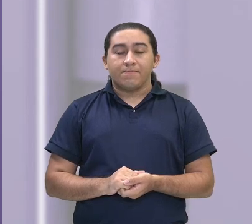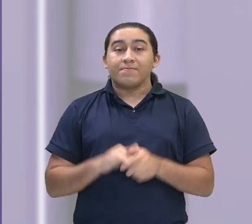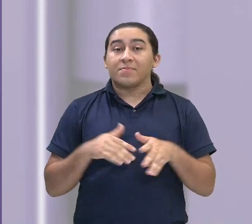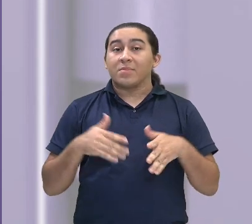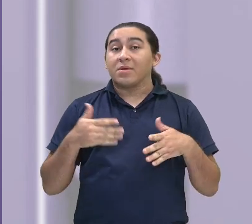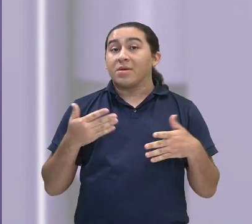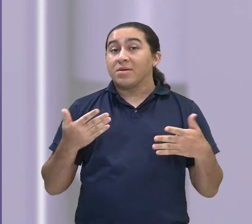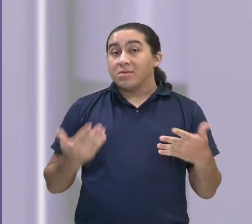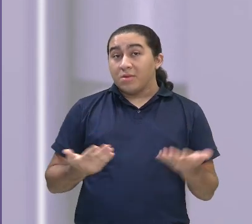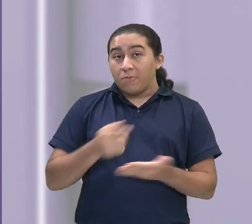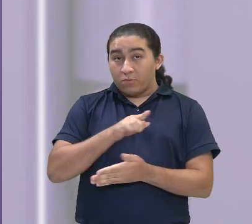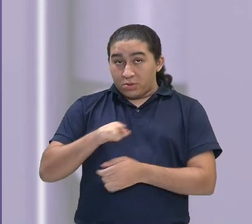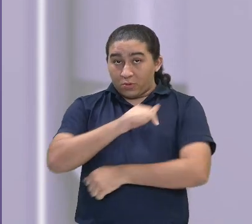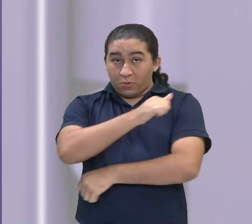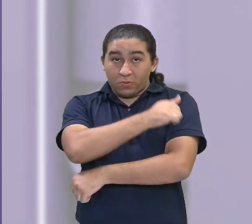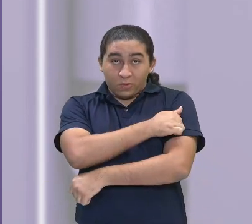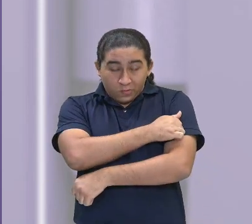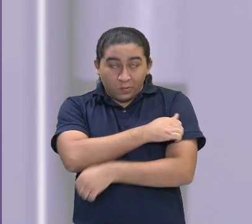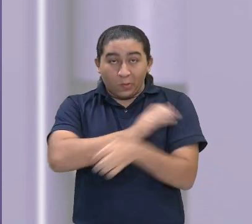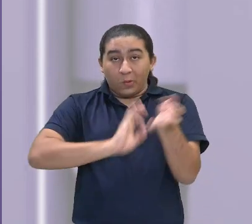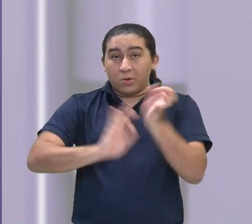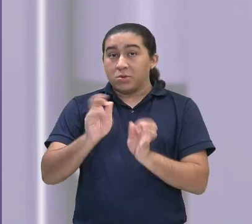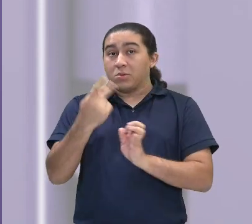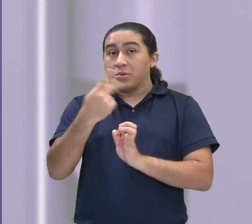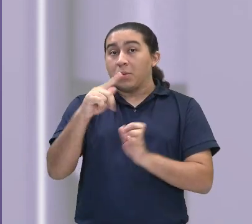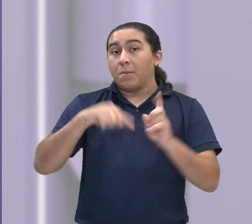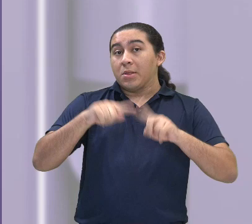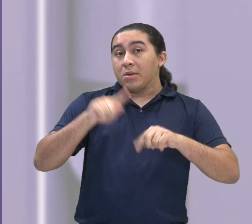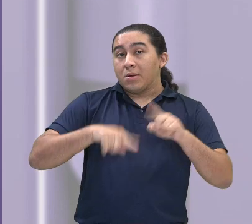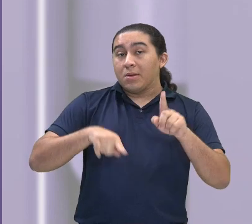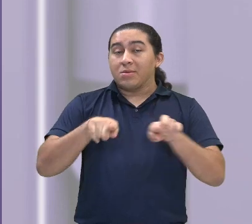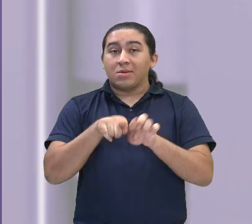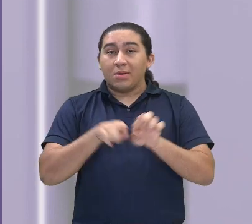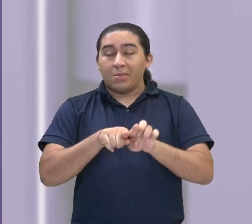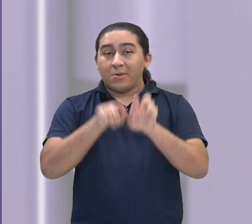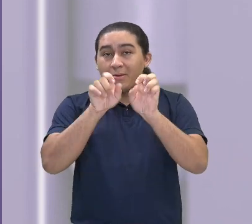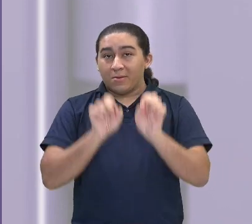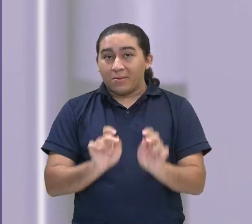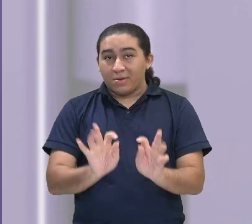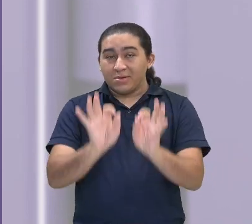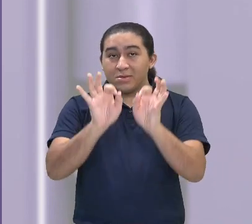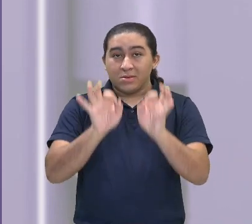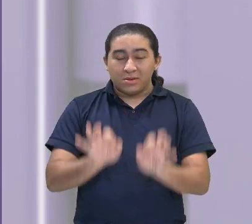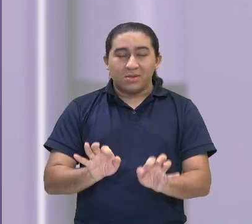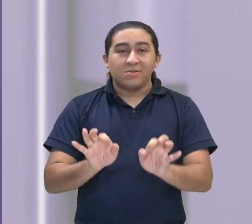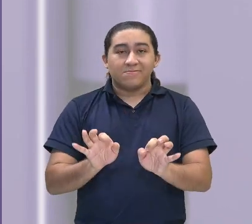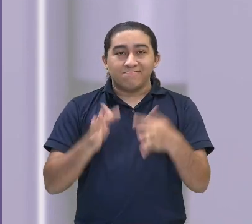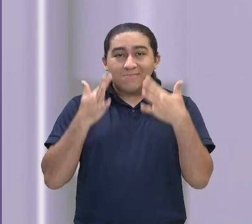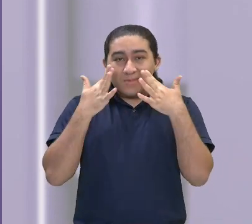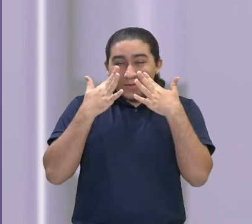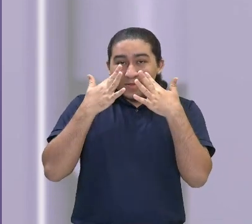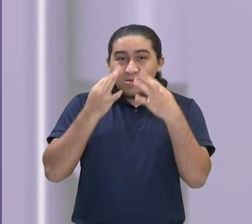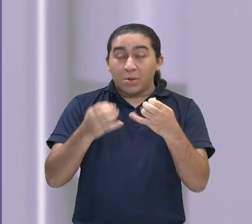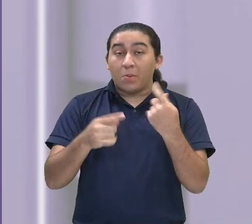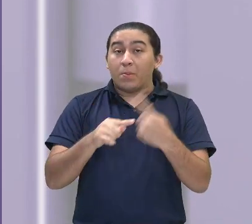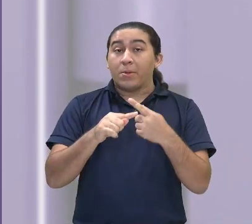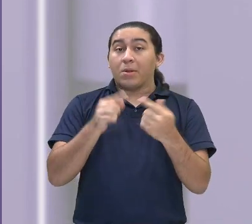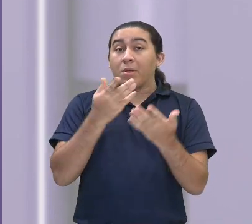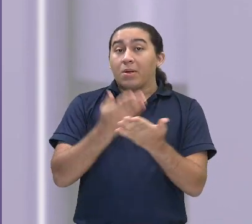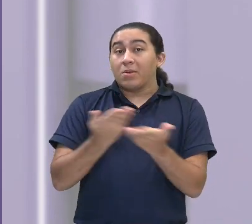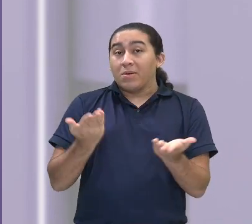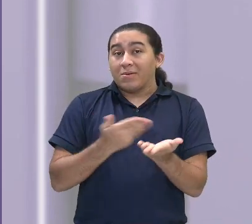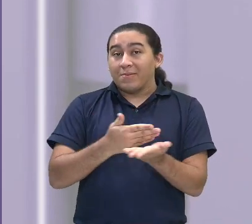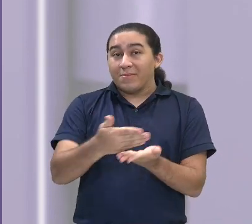Então, querido aluno, organize seu material, se prepare, esteja atento, porque a nossa aula